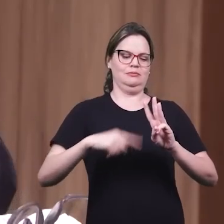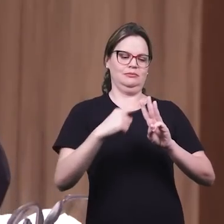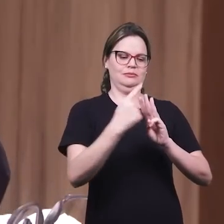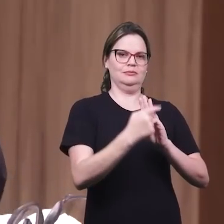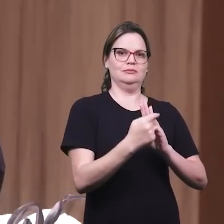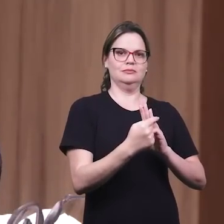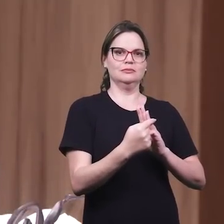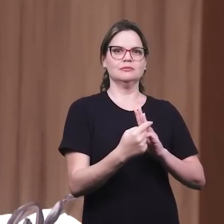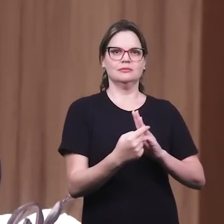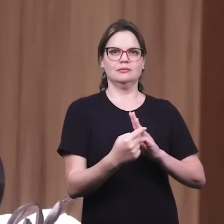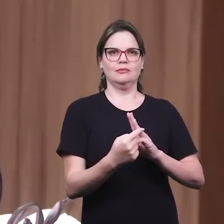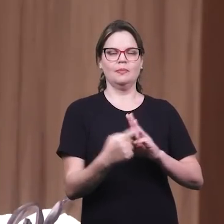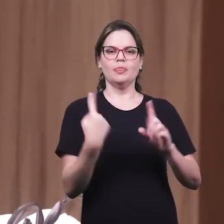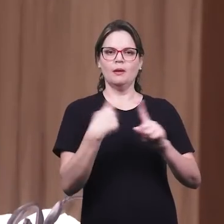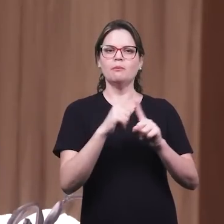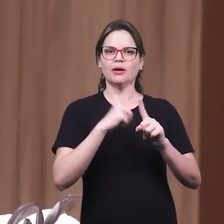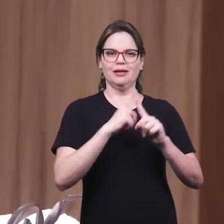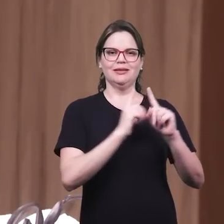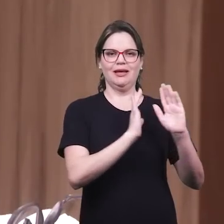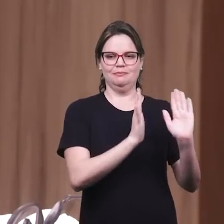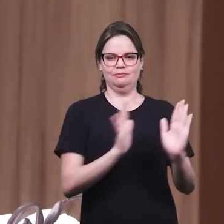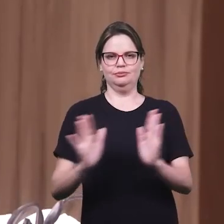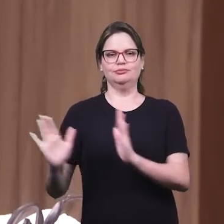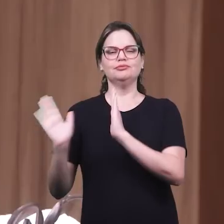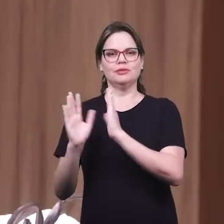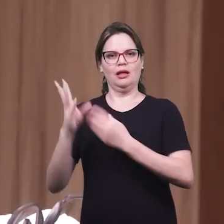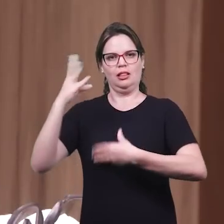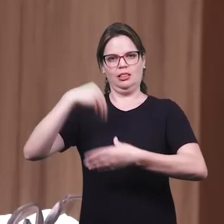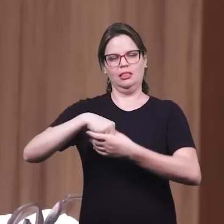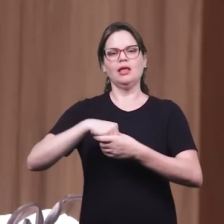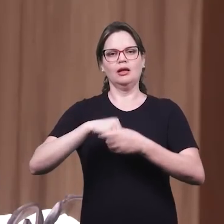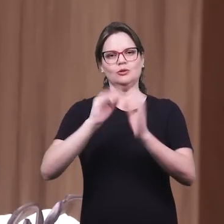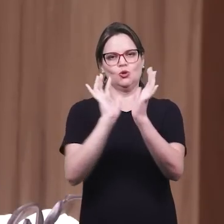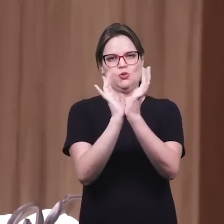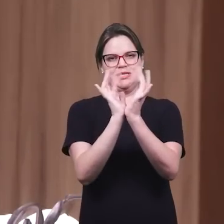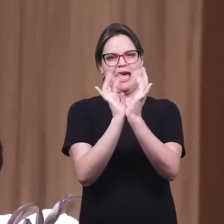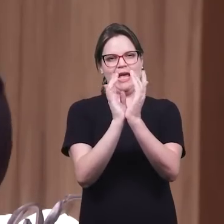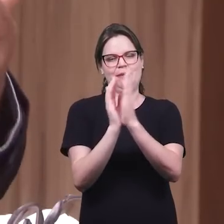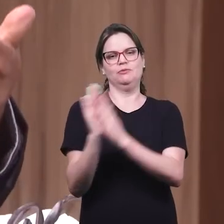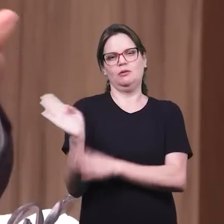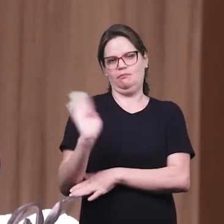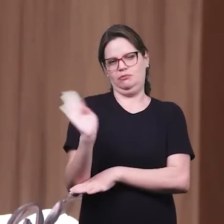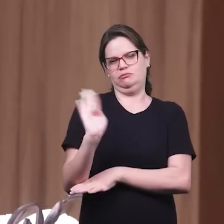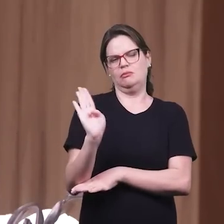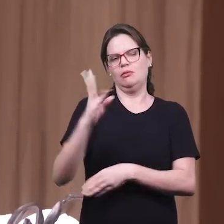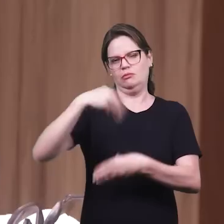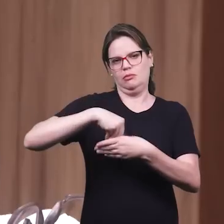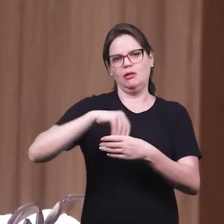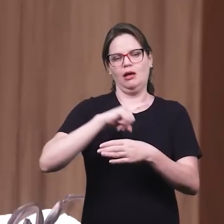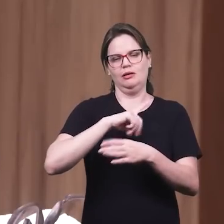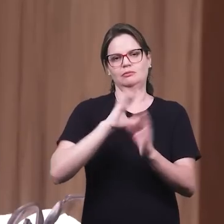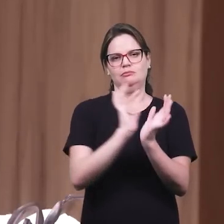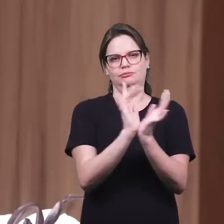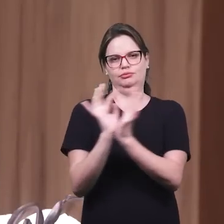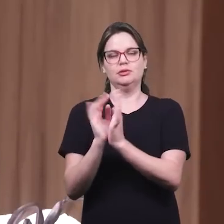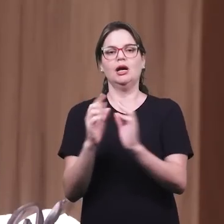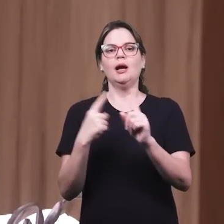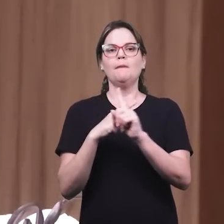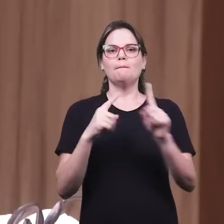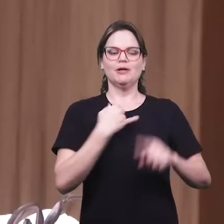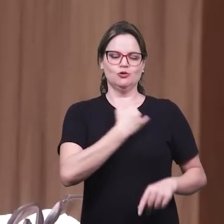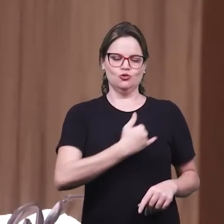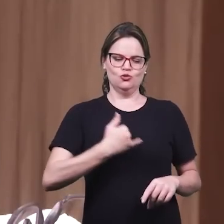há esse processamento no nosso cérebro, no nosso organismo, João ele fala sobre isso de uma